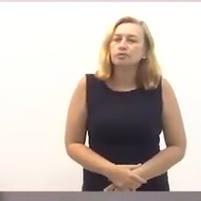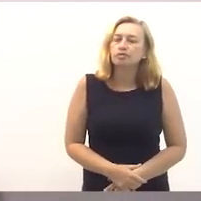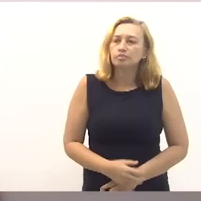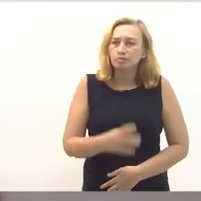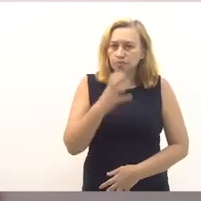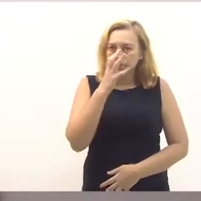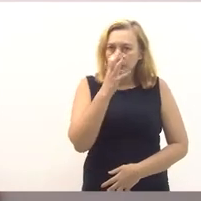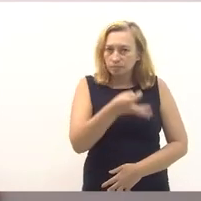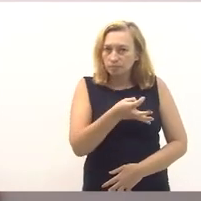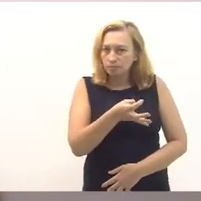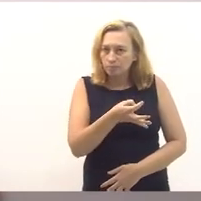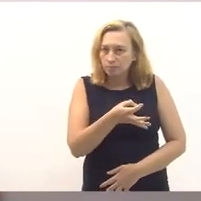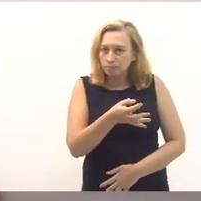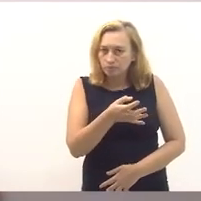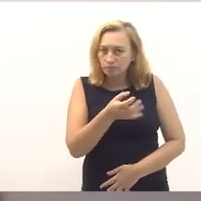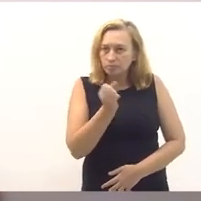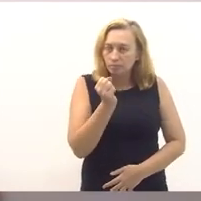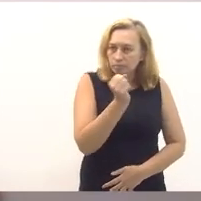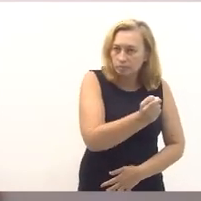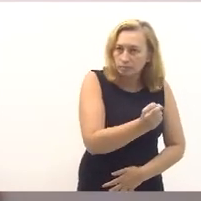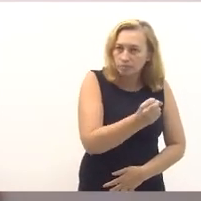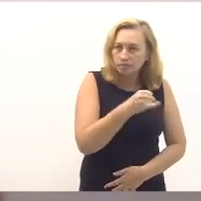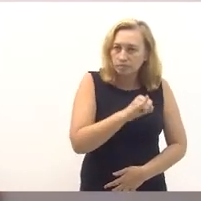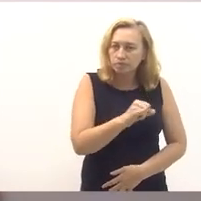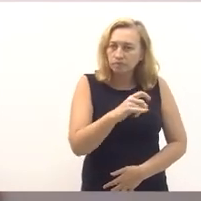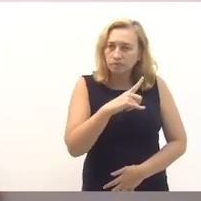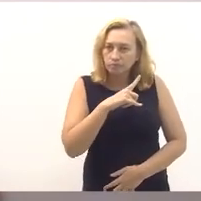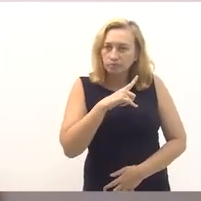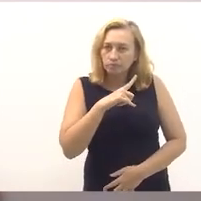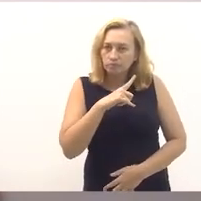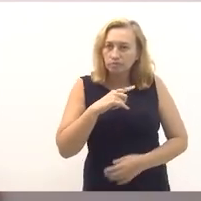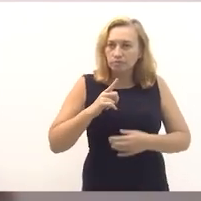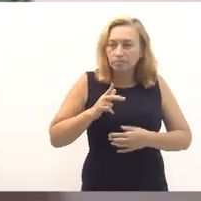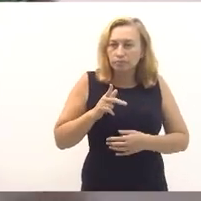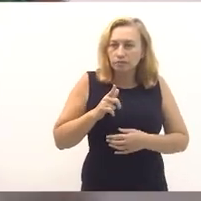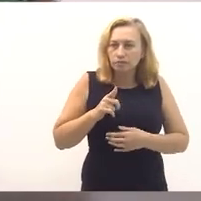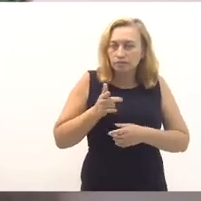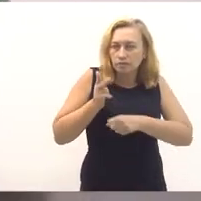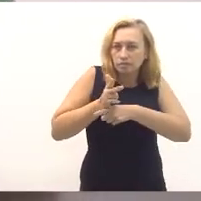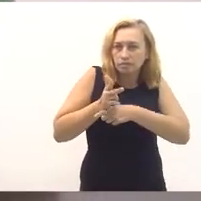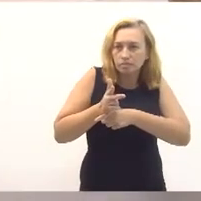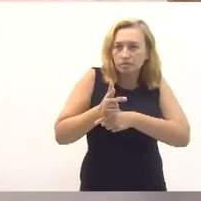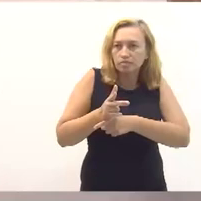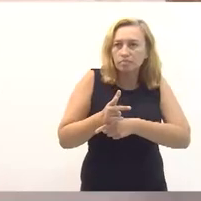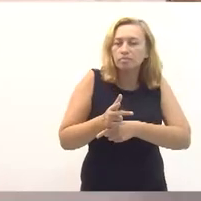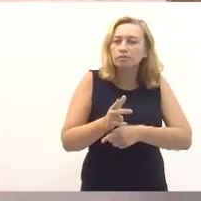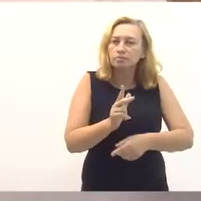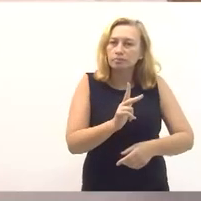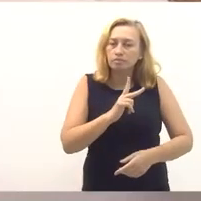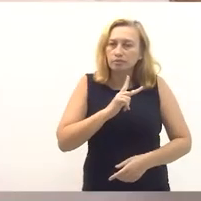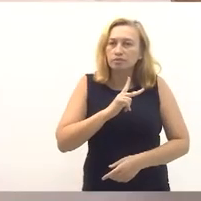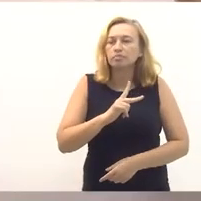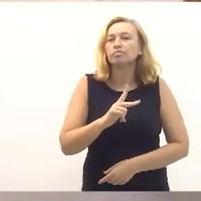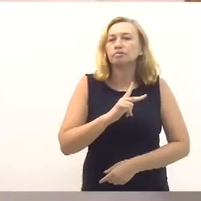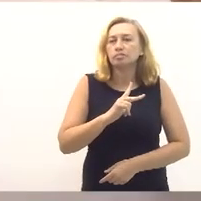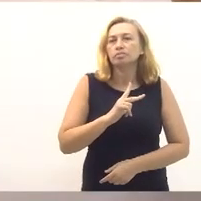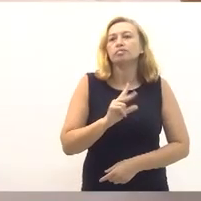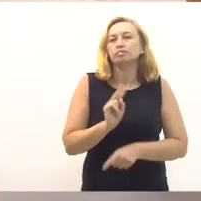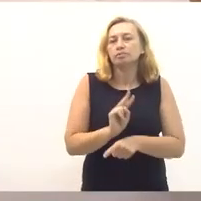acusado de execução se ele tiver uma câmera para de mulheres proteger ele vai se proteger sabe você sabe